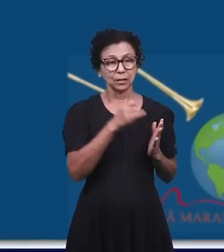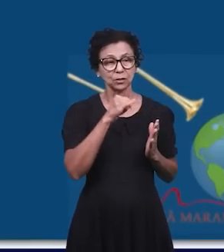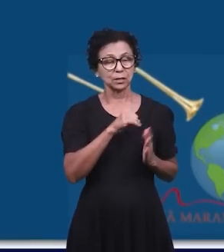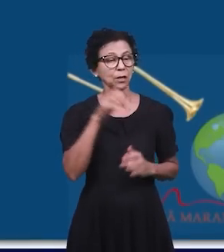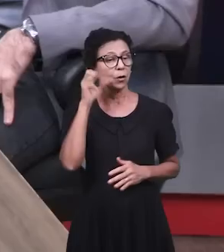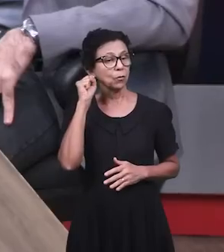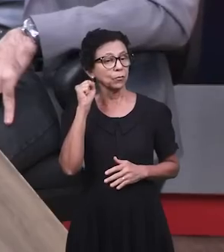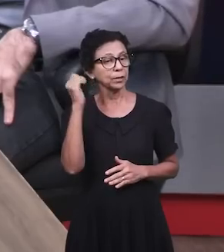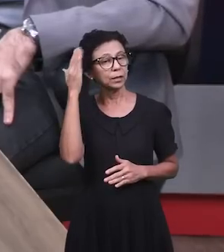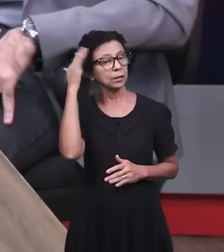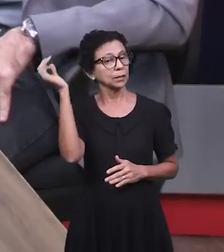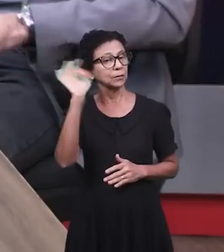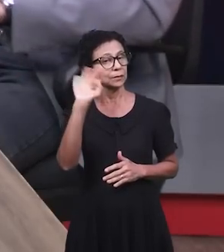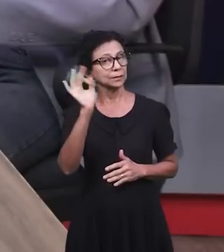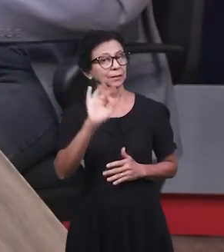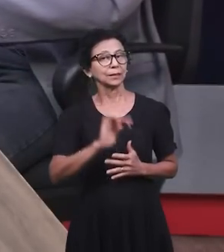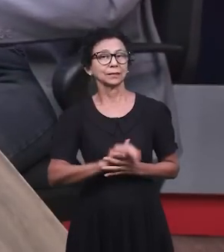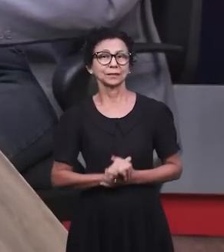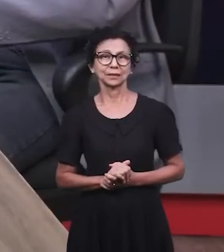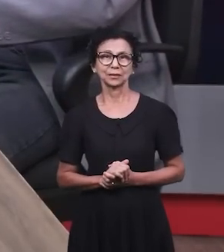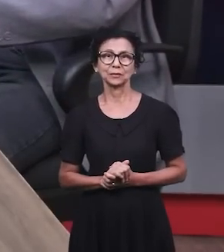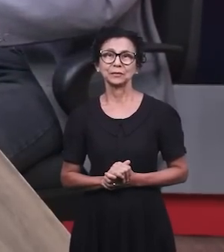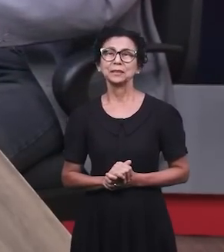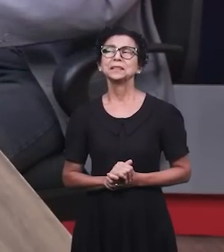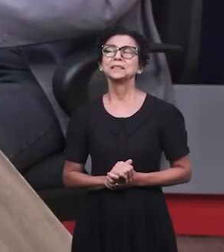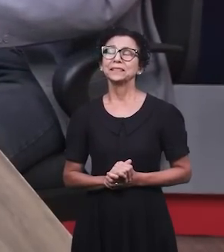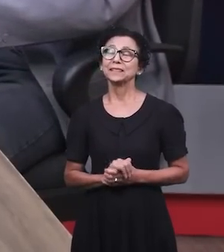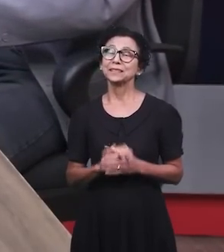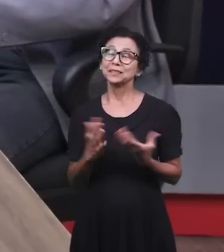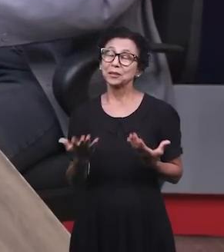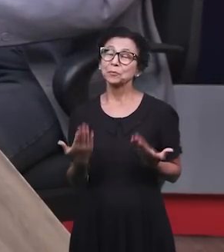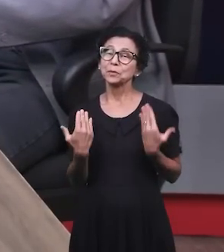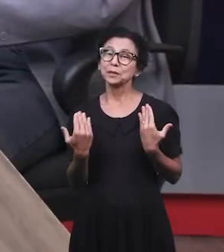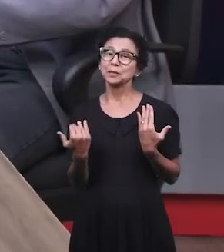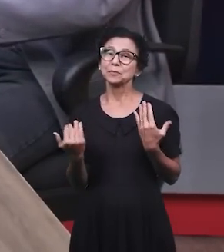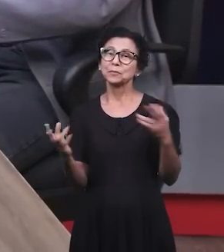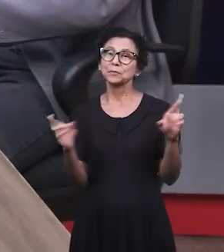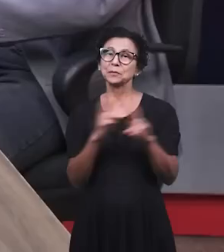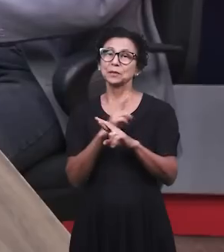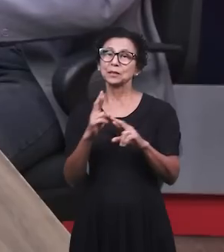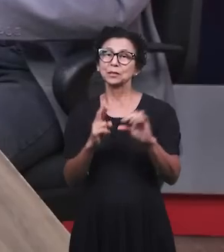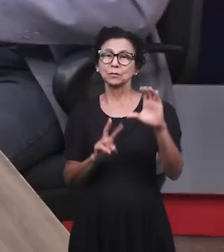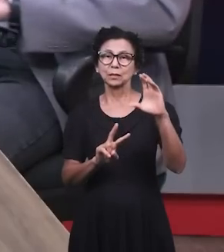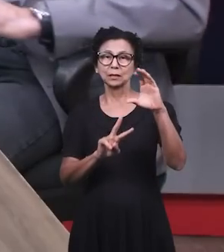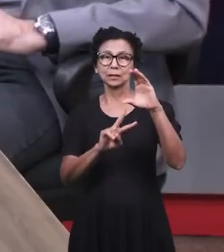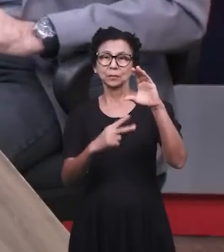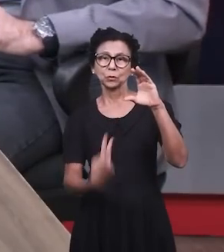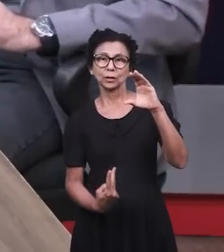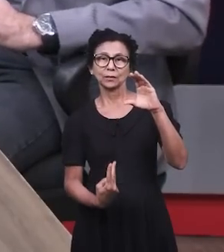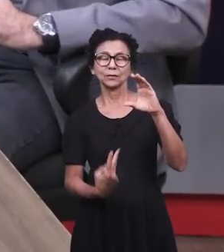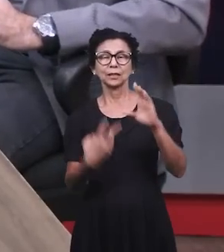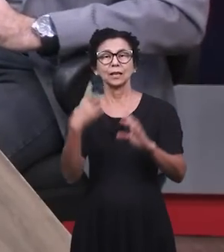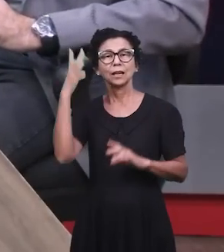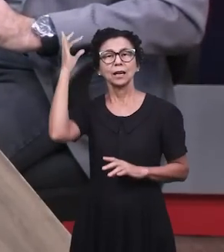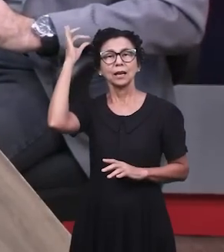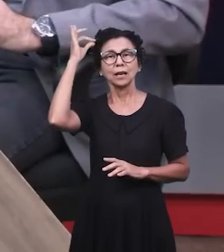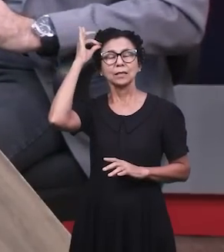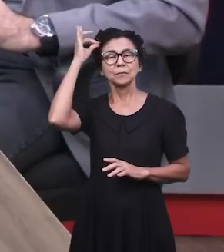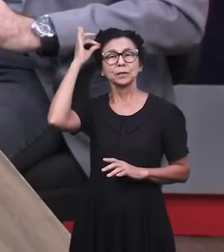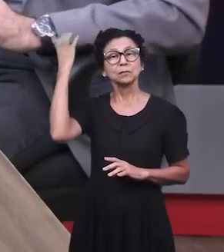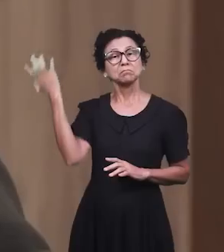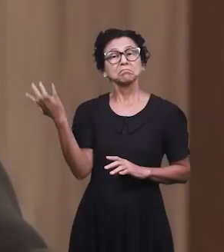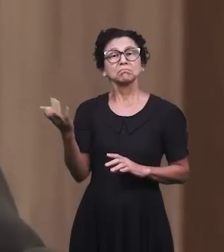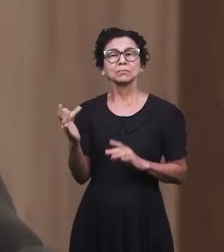esse texto é uma clara manifestação de uma criptografia espiritual, por assim dizer. Vamos usar esse termo, né? Porque Jesus ele